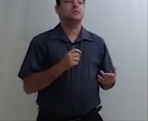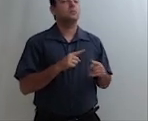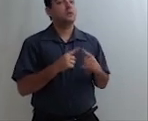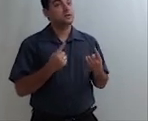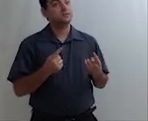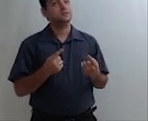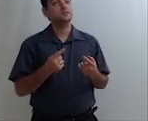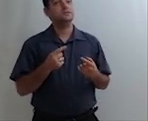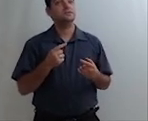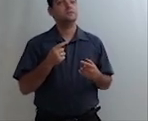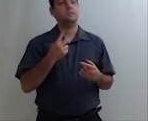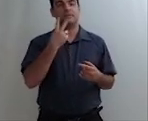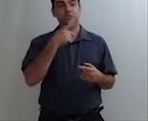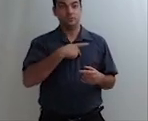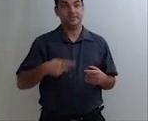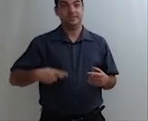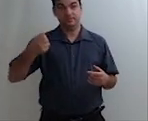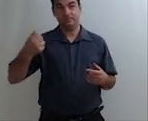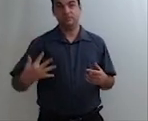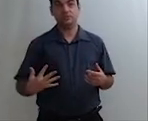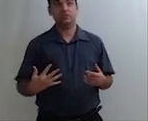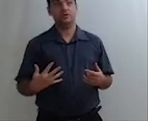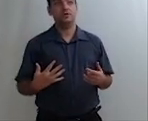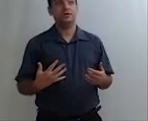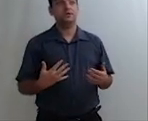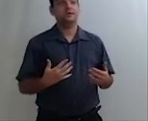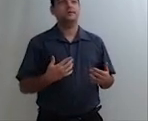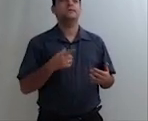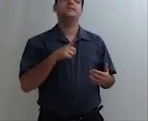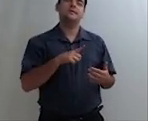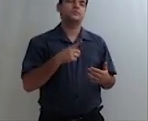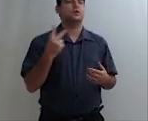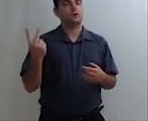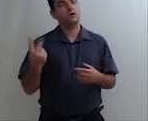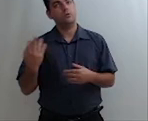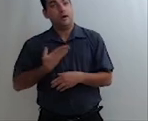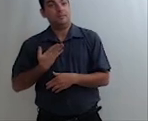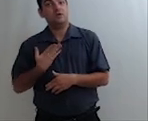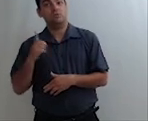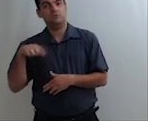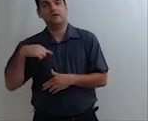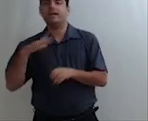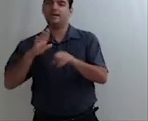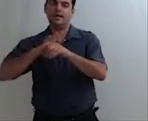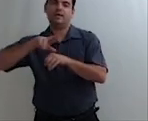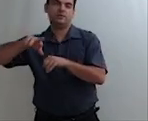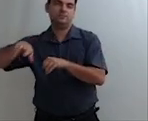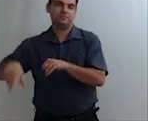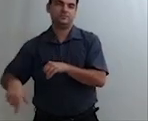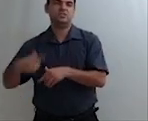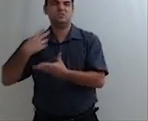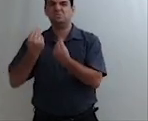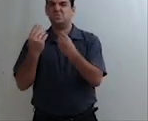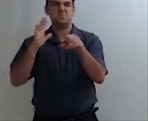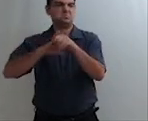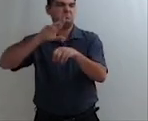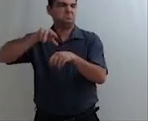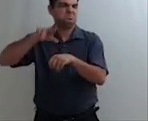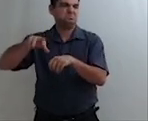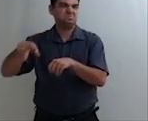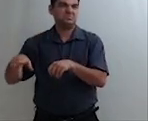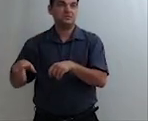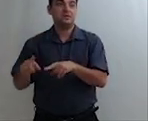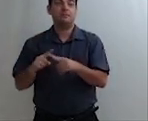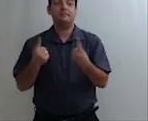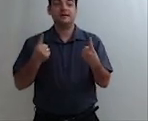coloca que eh Além do fato do correl ser incidente eh o fato